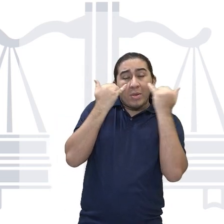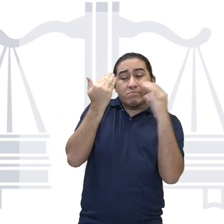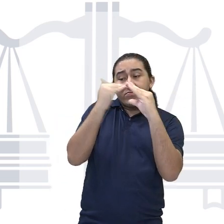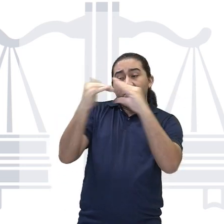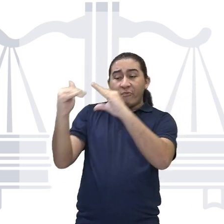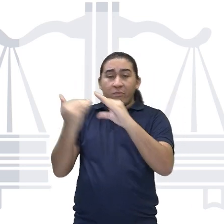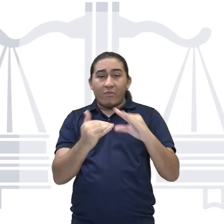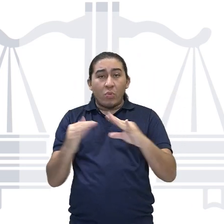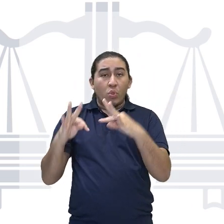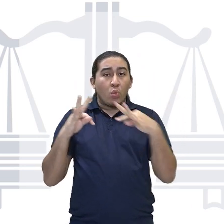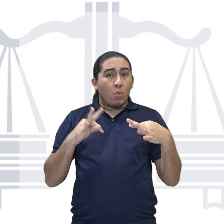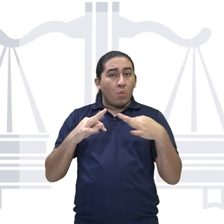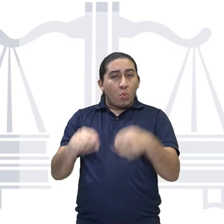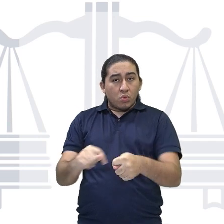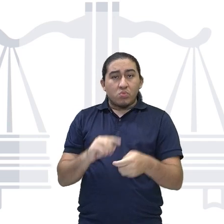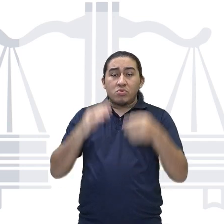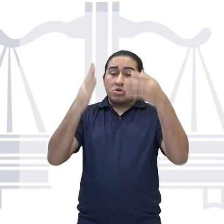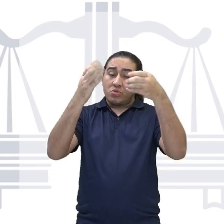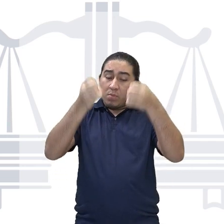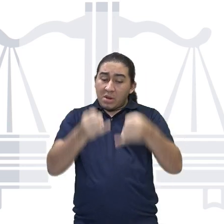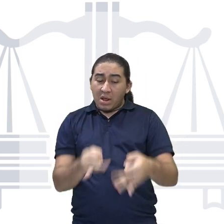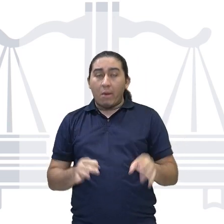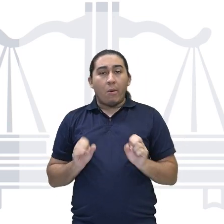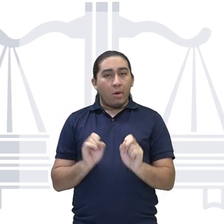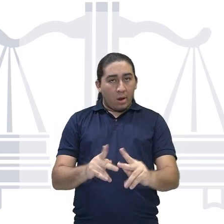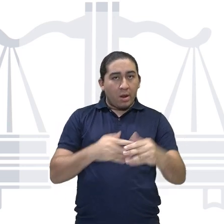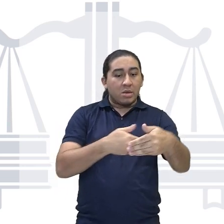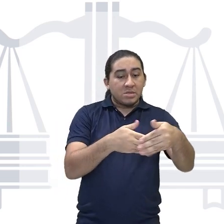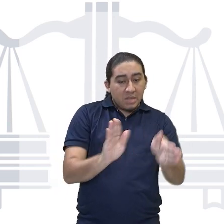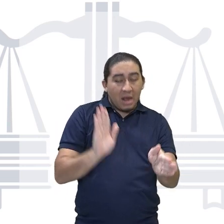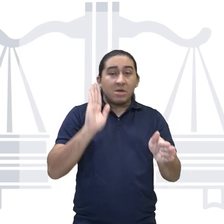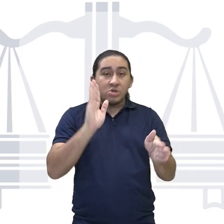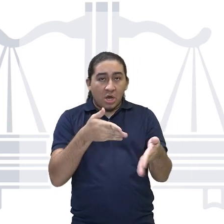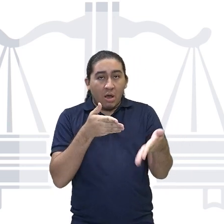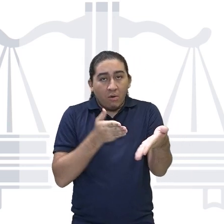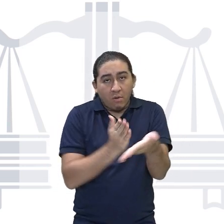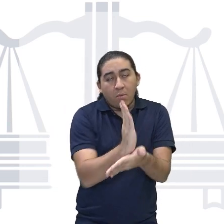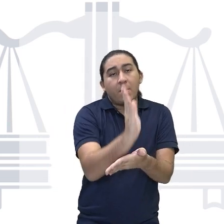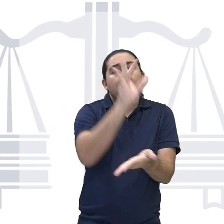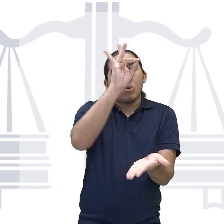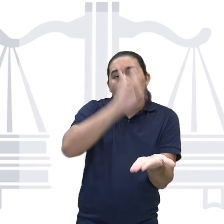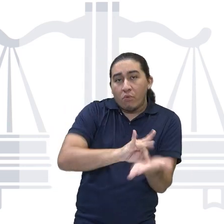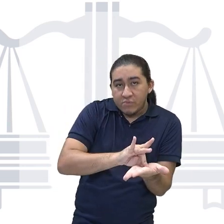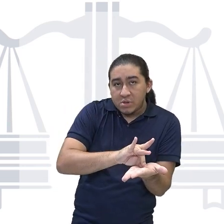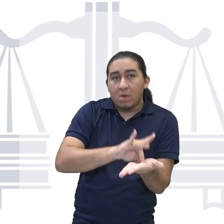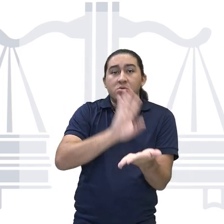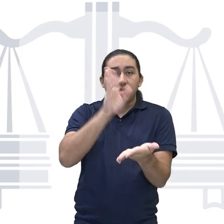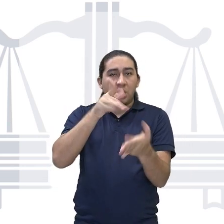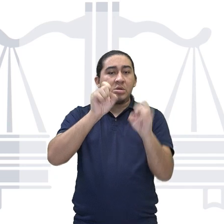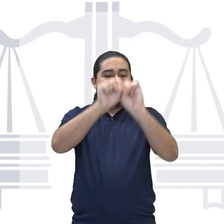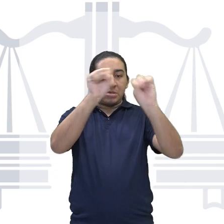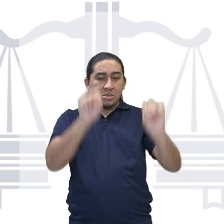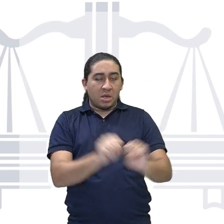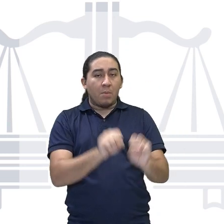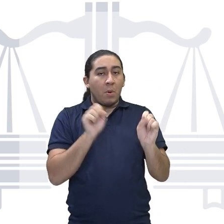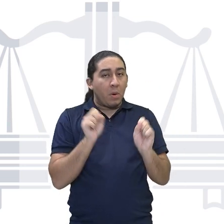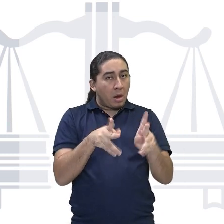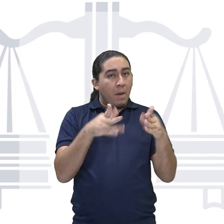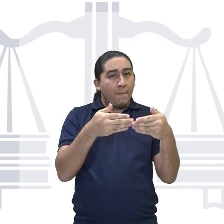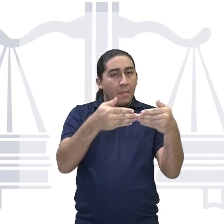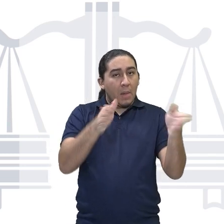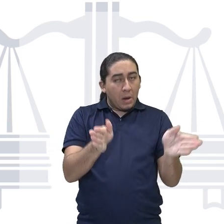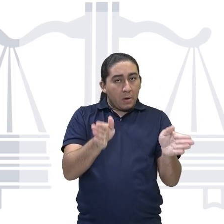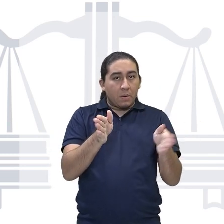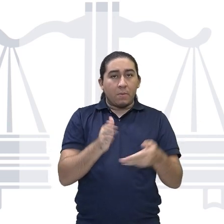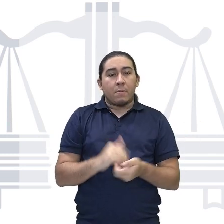envolvidas, ou seja, já diz para todo mundo, ok, a turma vai funcionar, ela está criada no sistema. Então, tem toda